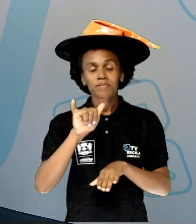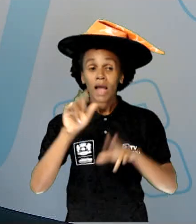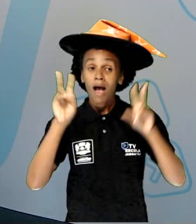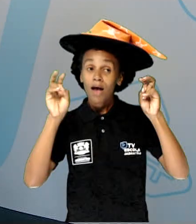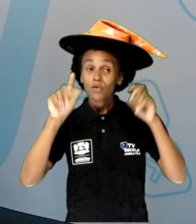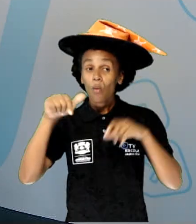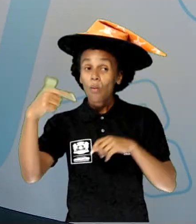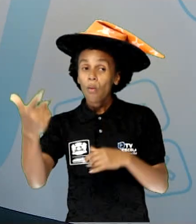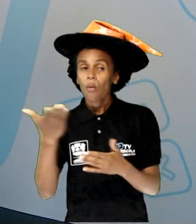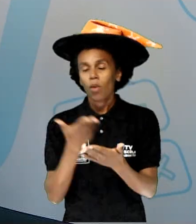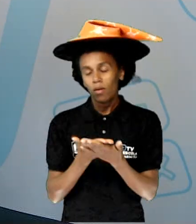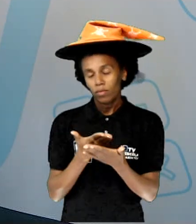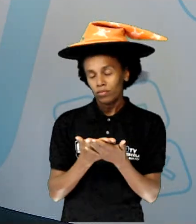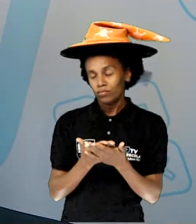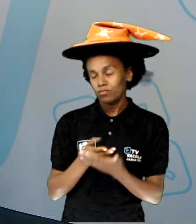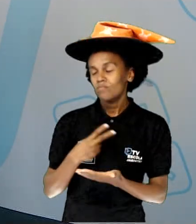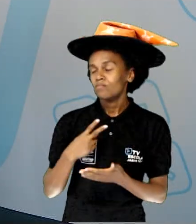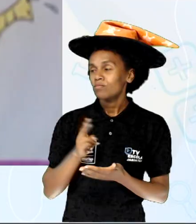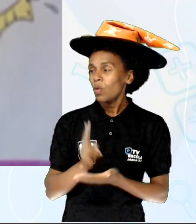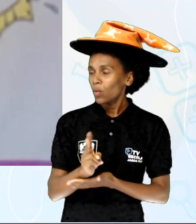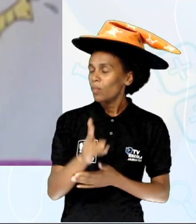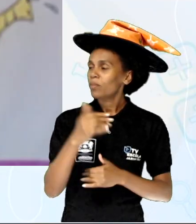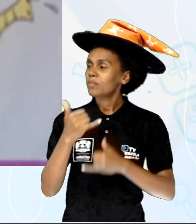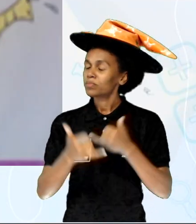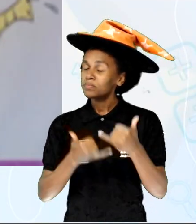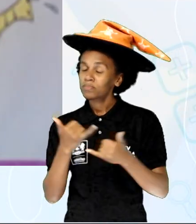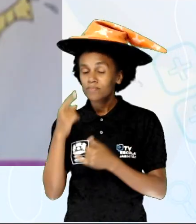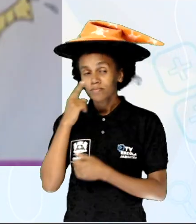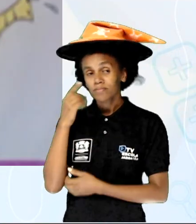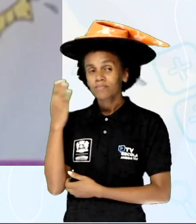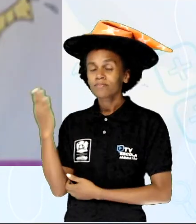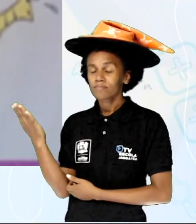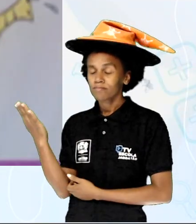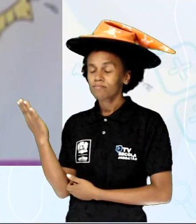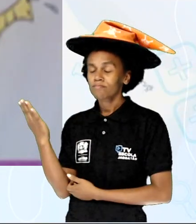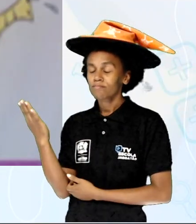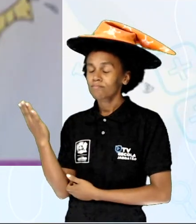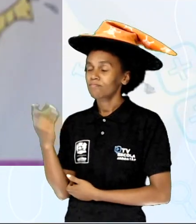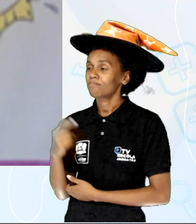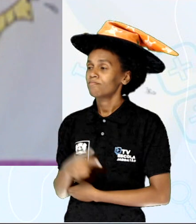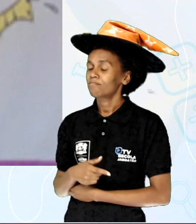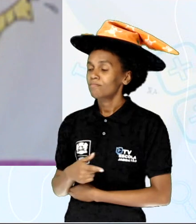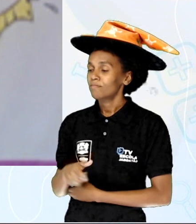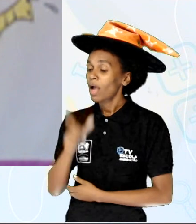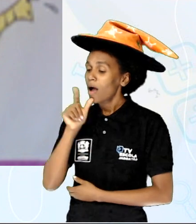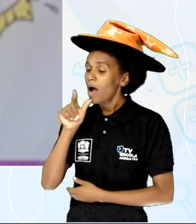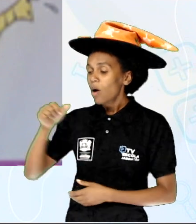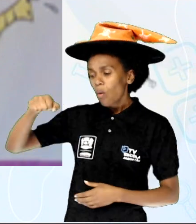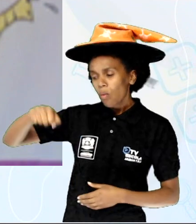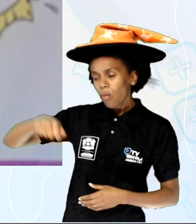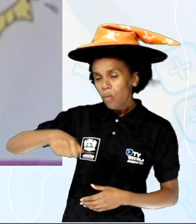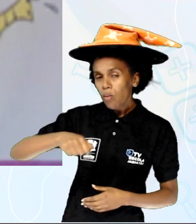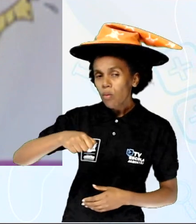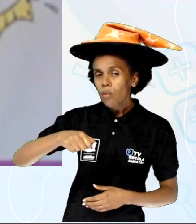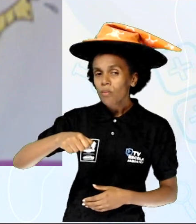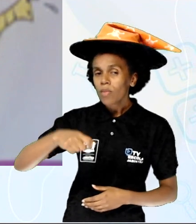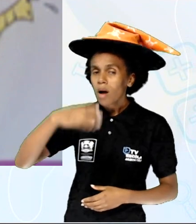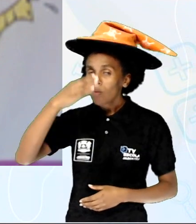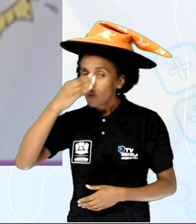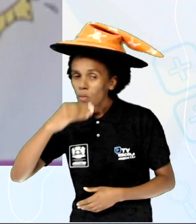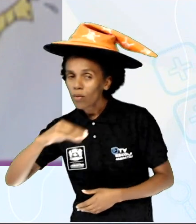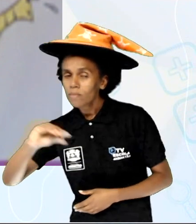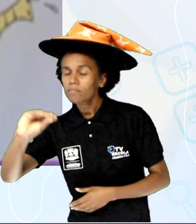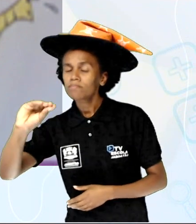Olha só esse próximo essa próxima imagem um regador e um elefante Qual é o mais